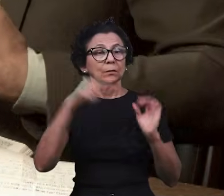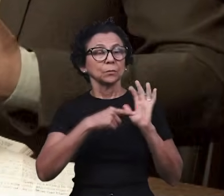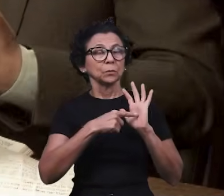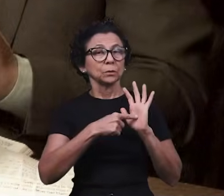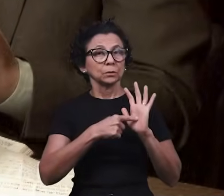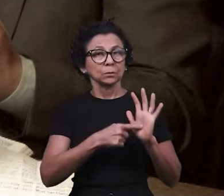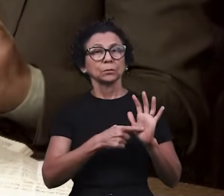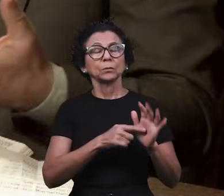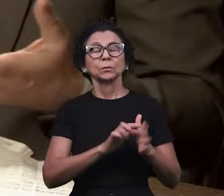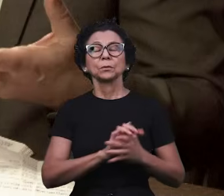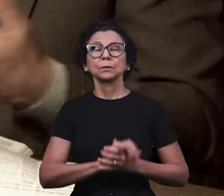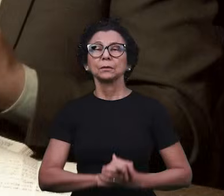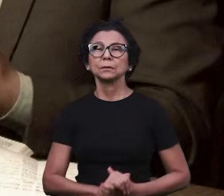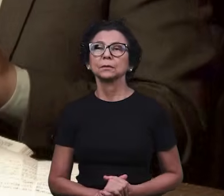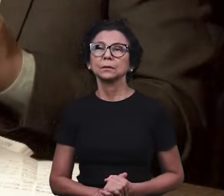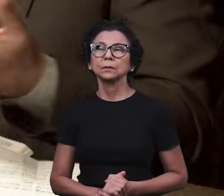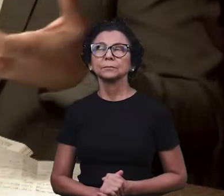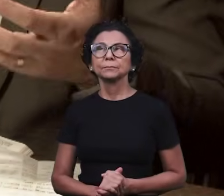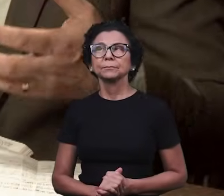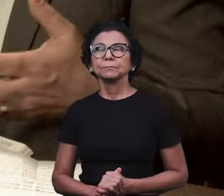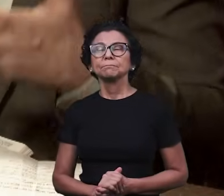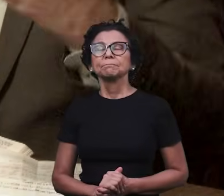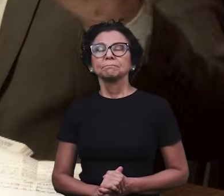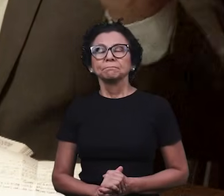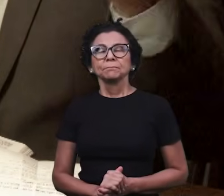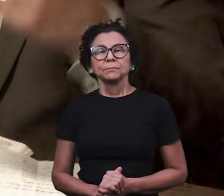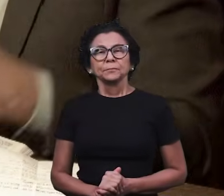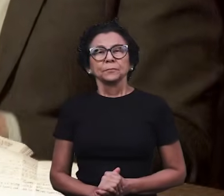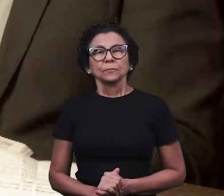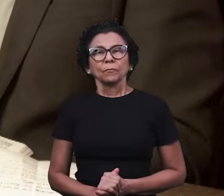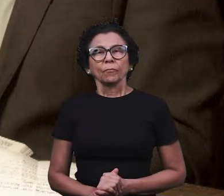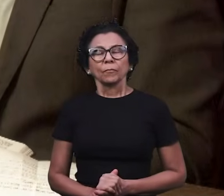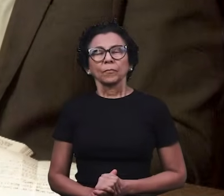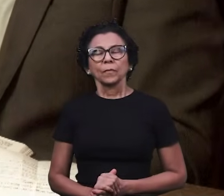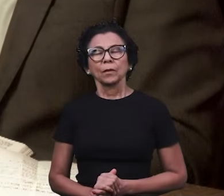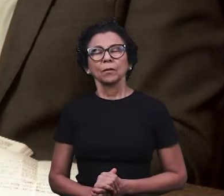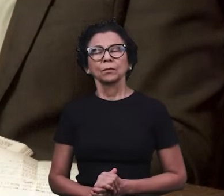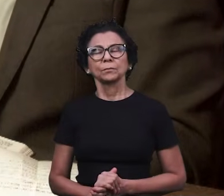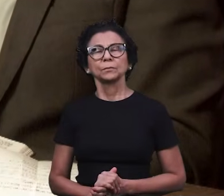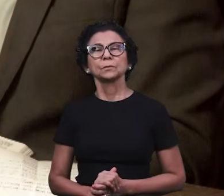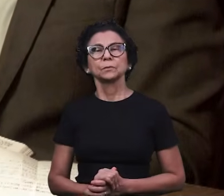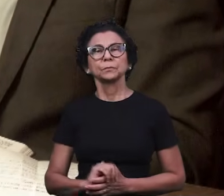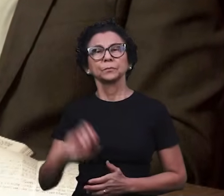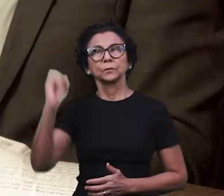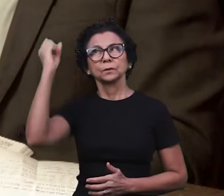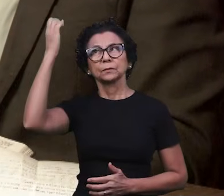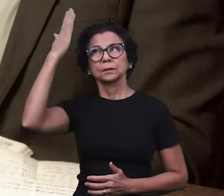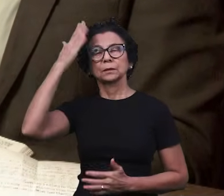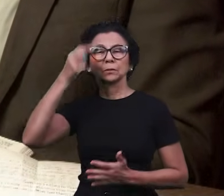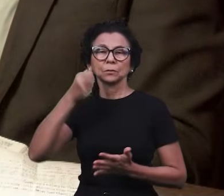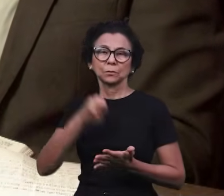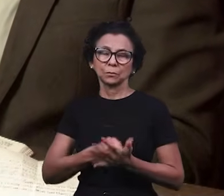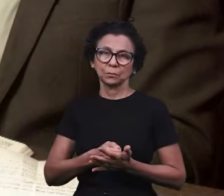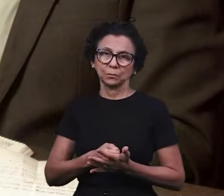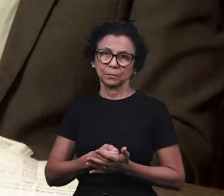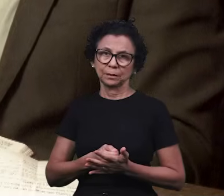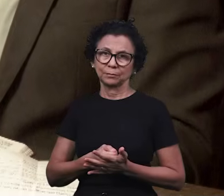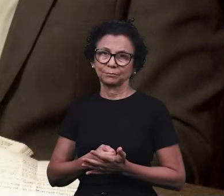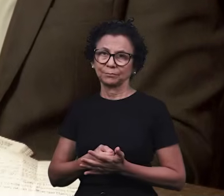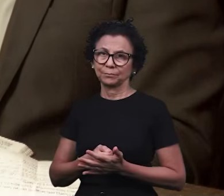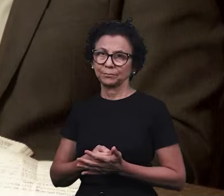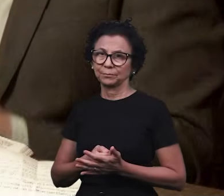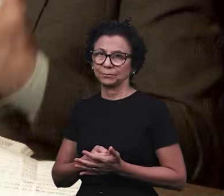aquilo que está além da letra, quando a gente alcança, é glorioso. A gente vê ele se cumprindo no